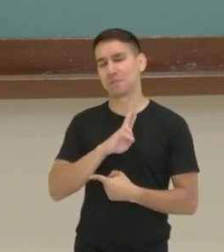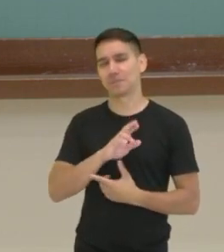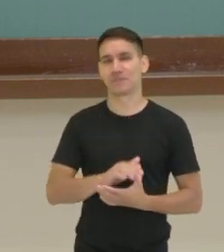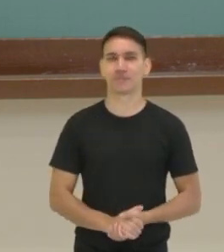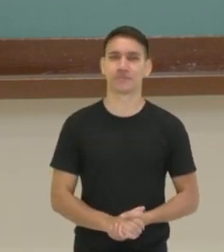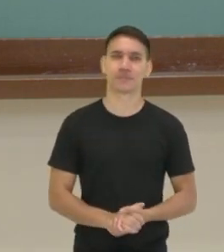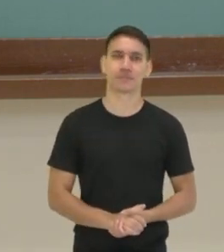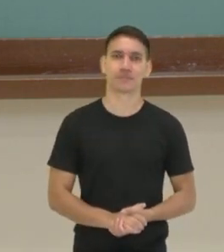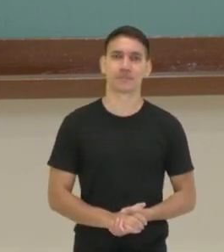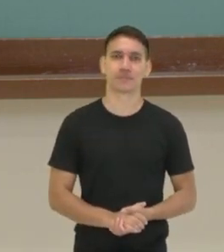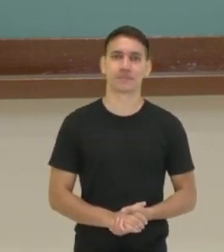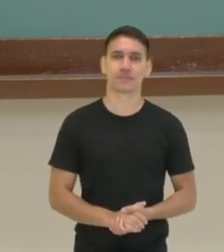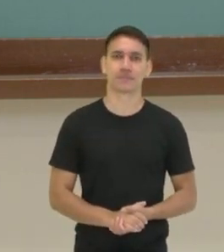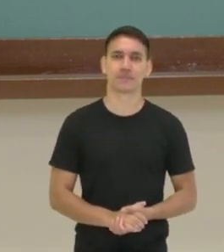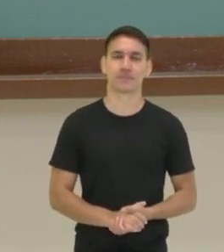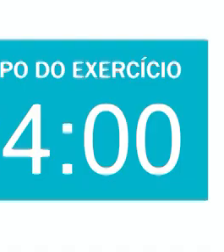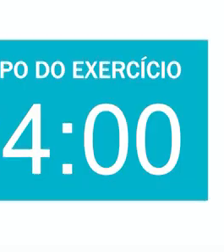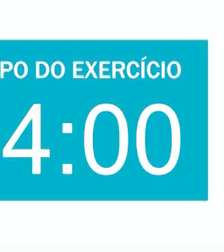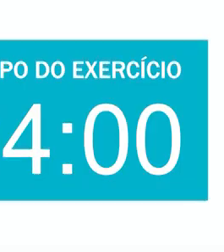aguardando vocês. Até, pessoal!